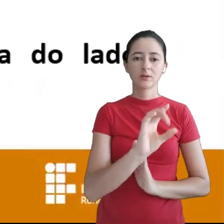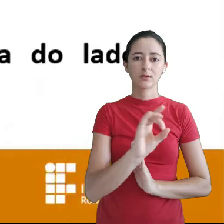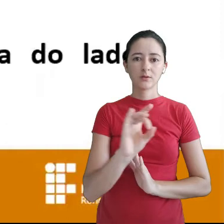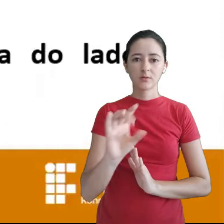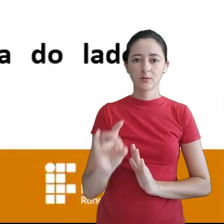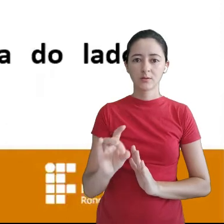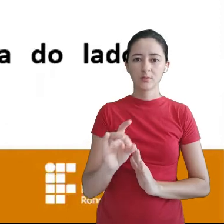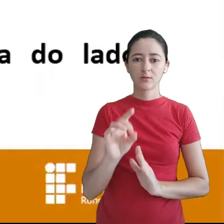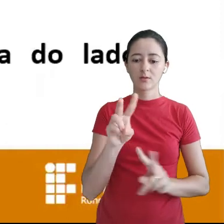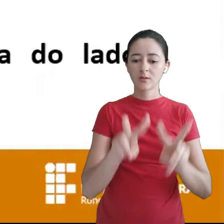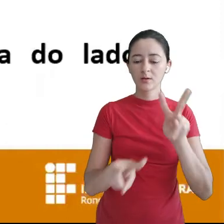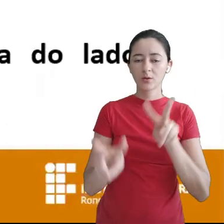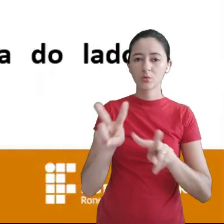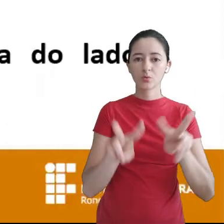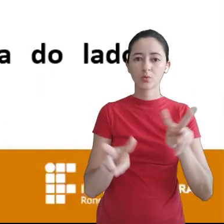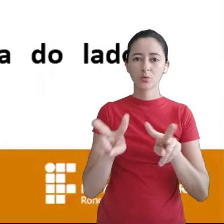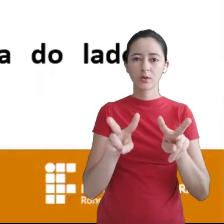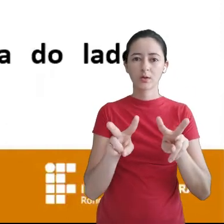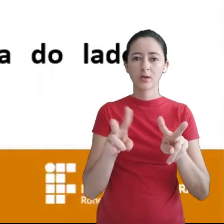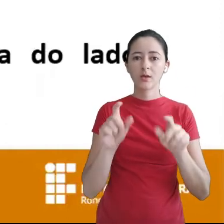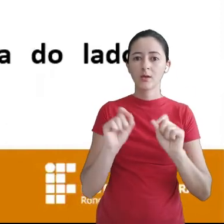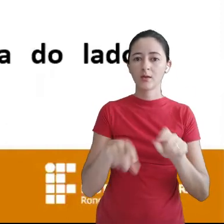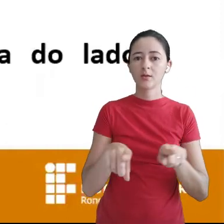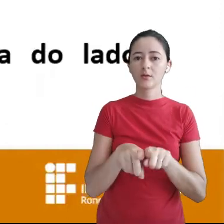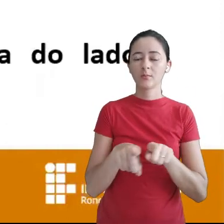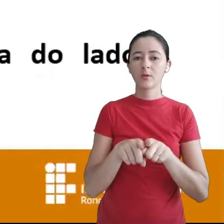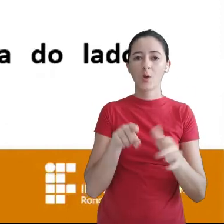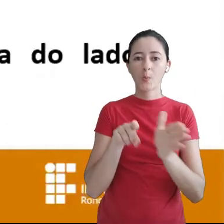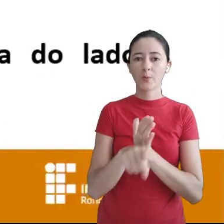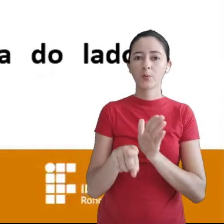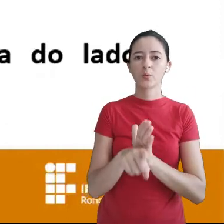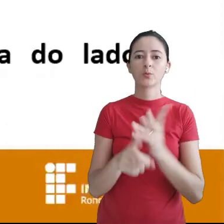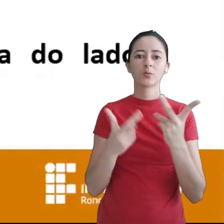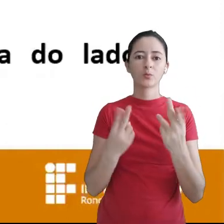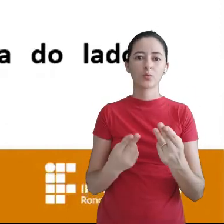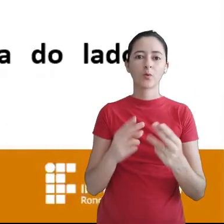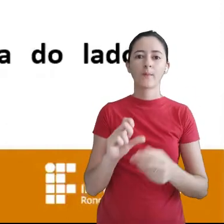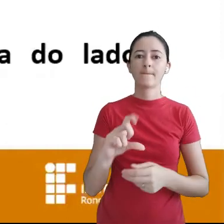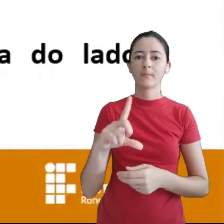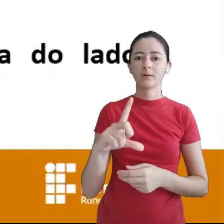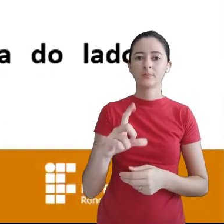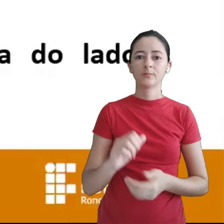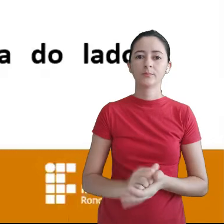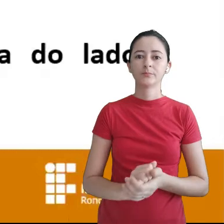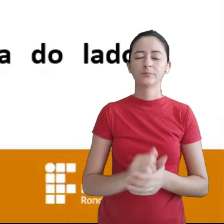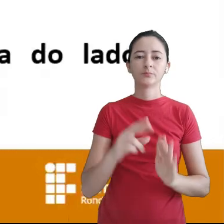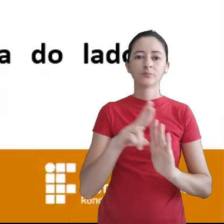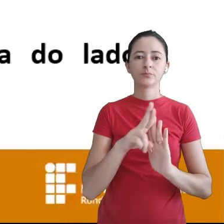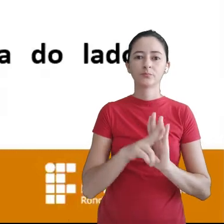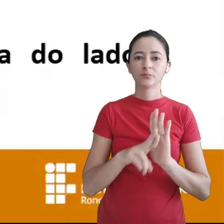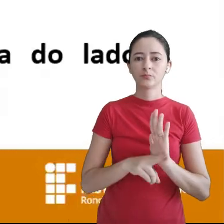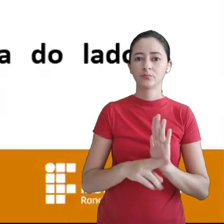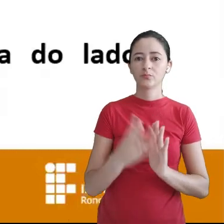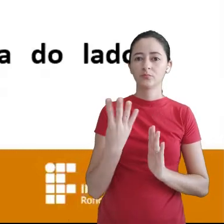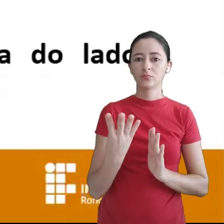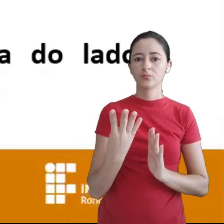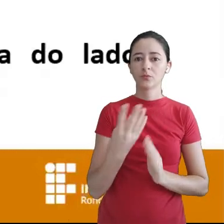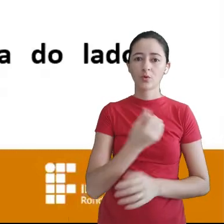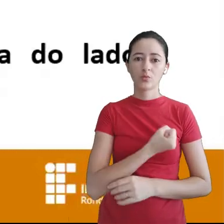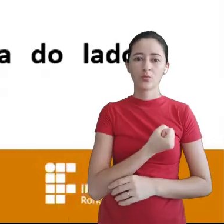Aqui, regra 3. Cada leitura é uma pergunta que deve ser feita. Também igual à cardinalidade máxima.